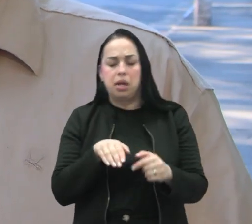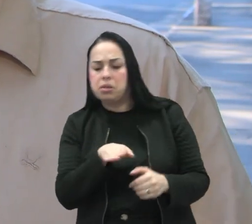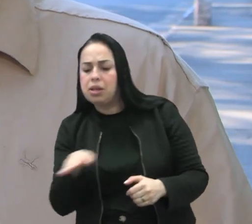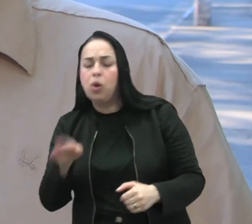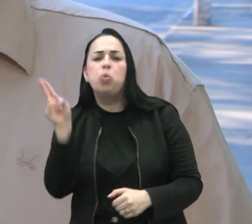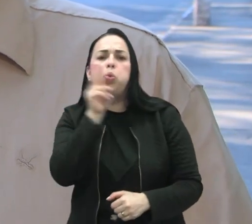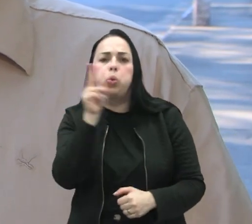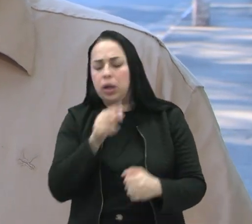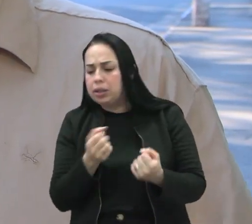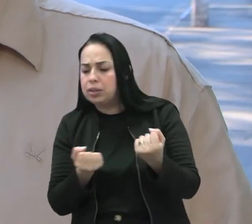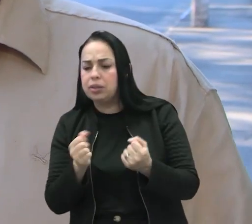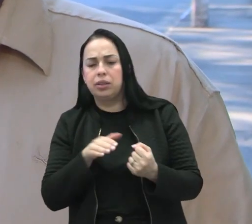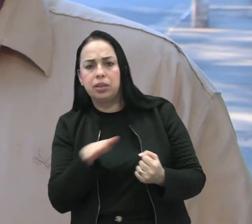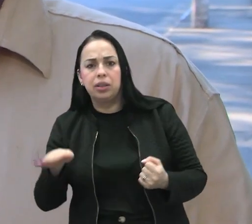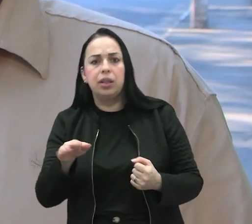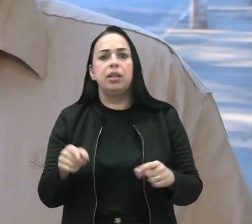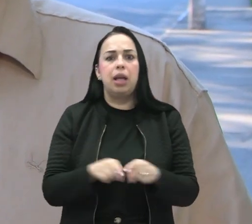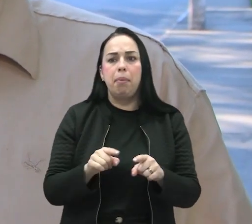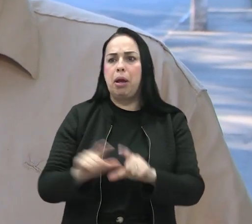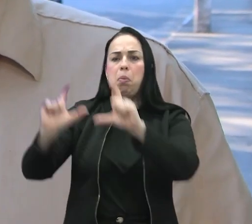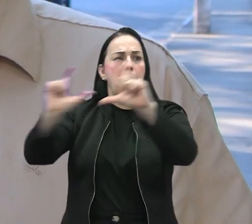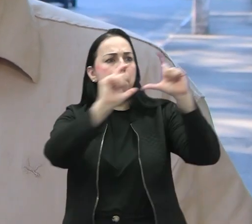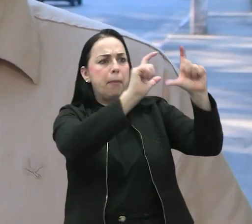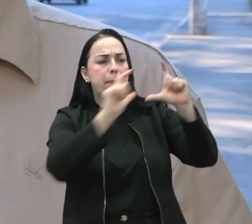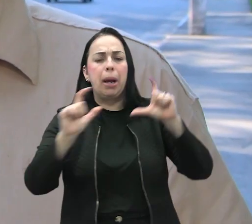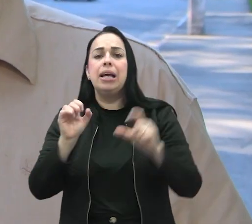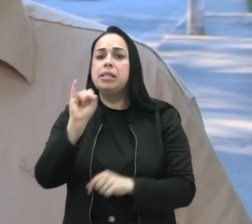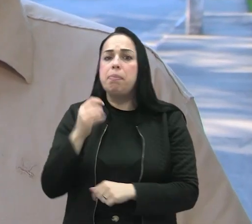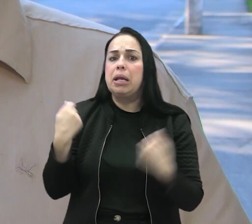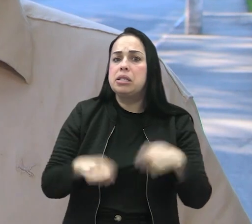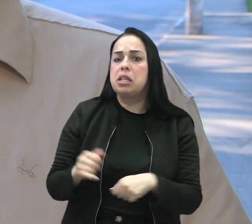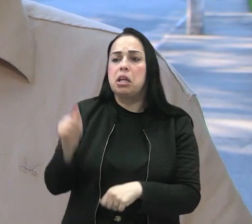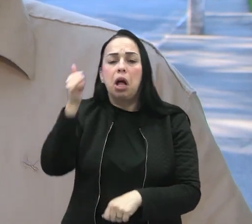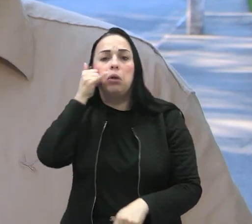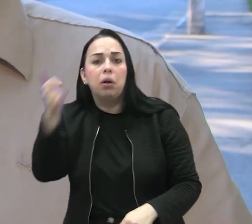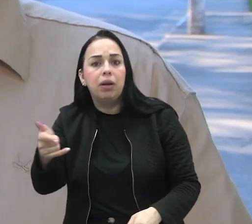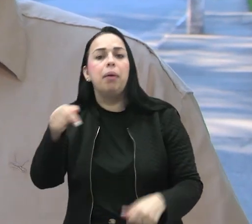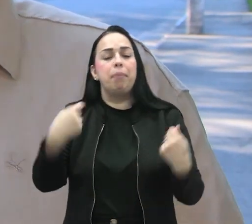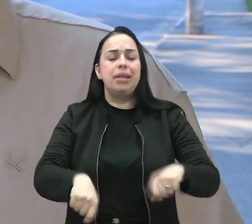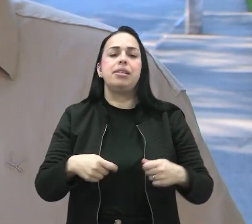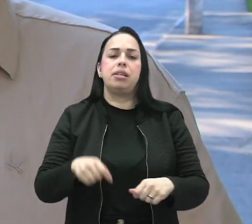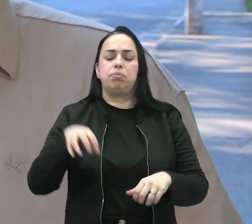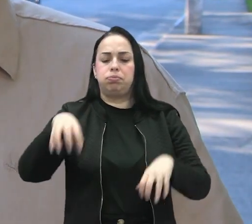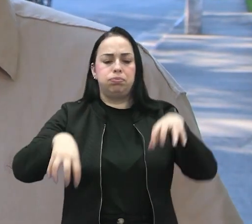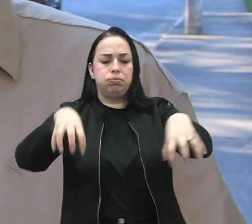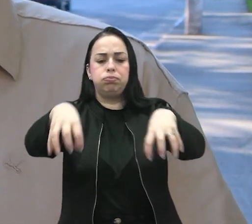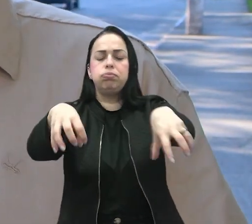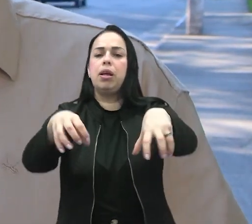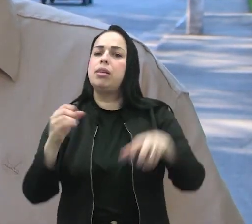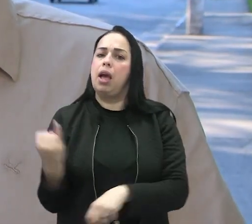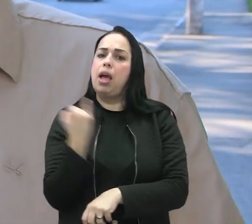de parada de emergência, comunicação melhor com o serviço de atendimento ao usuário do DR. Então esses pontos precisam ser